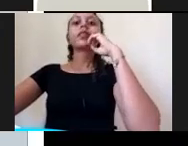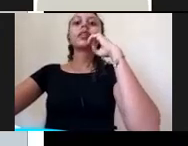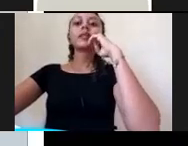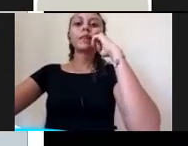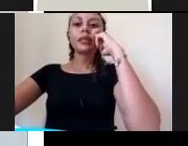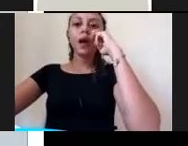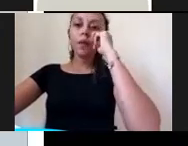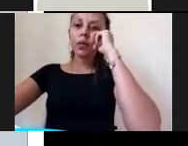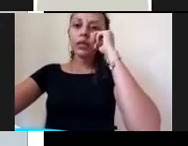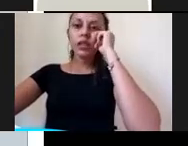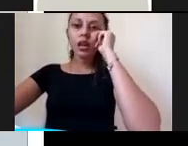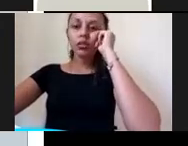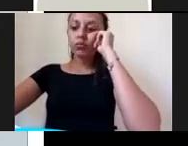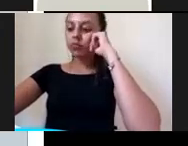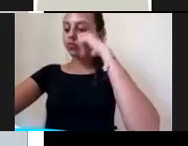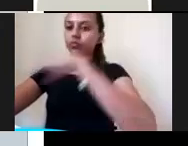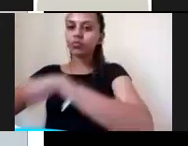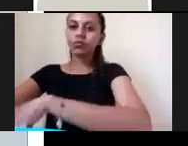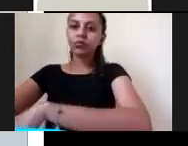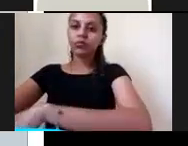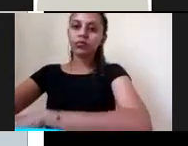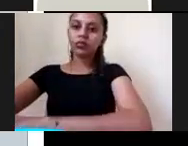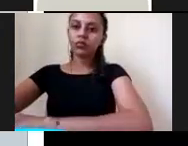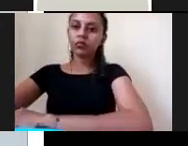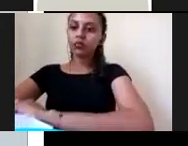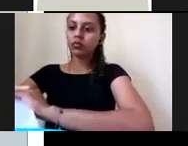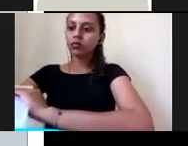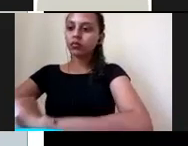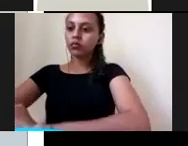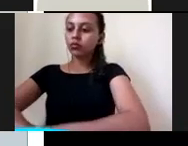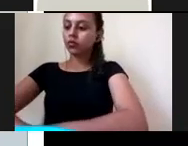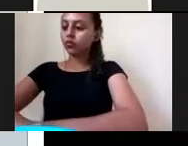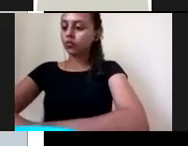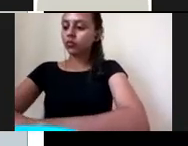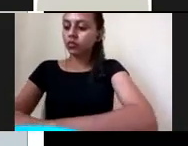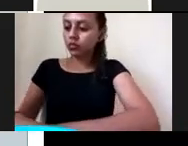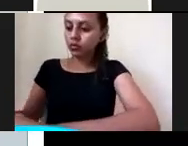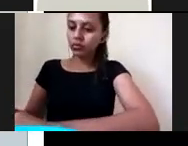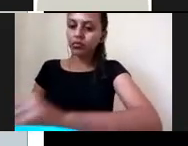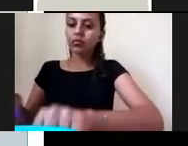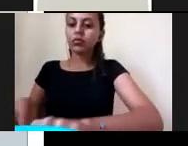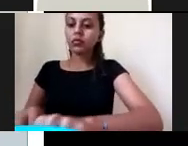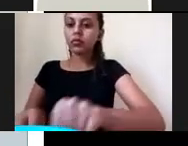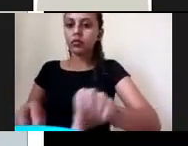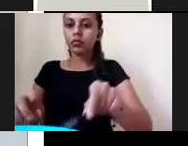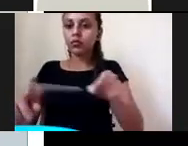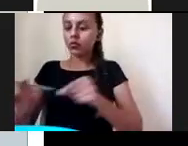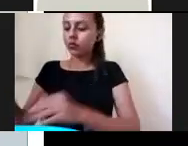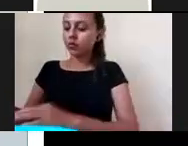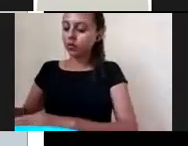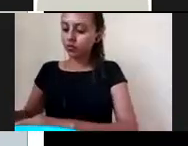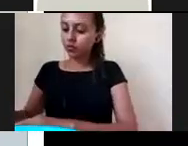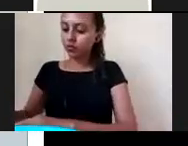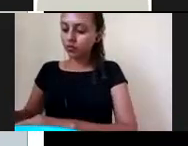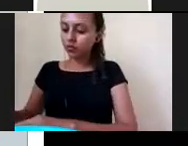se esqueçam também disso, ele é feito, né, através de quê? Né? O exame físico, ele é